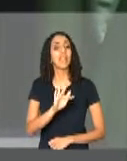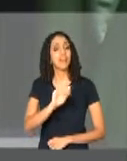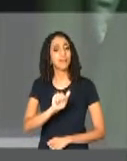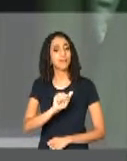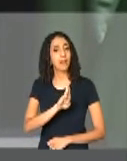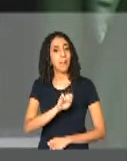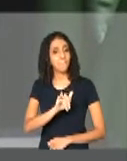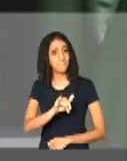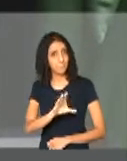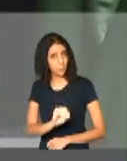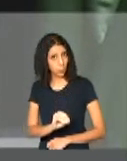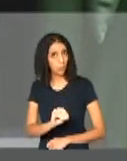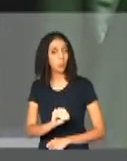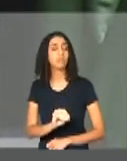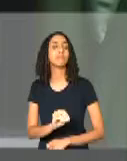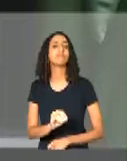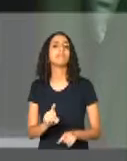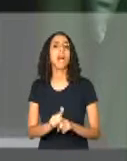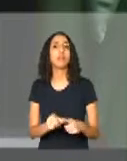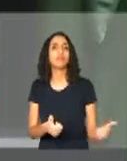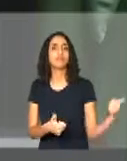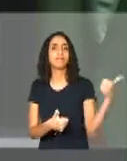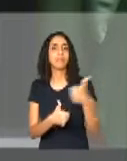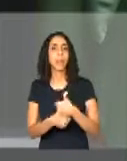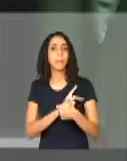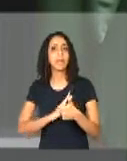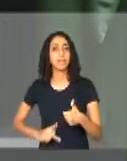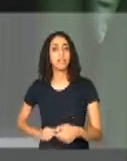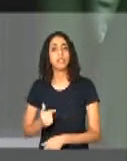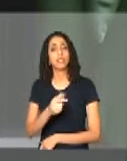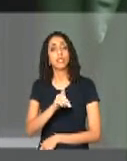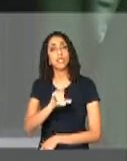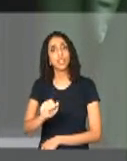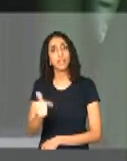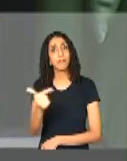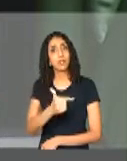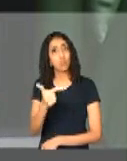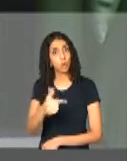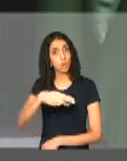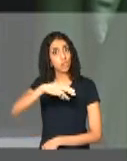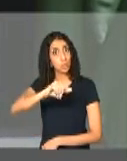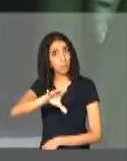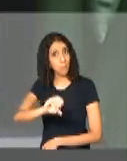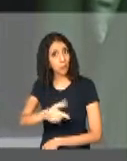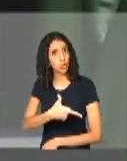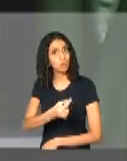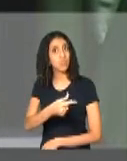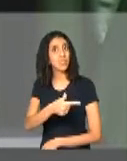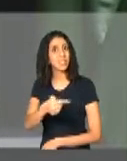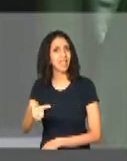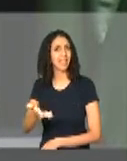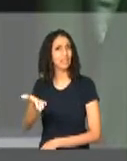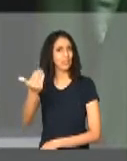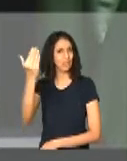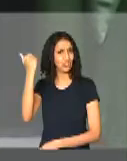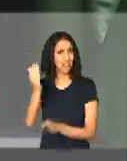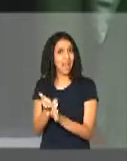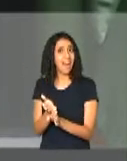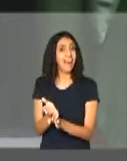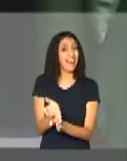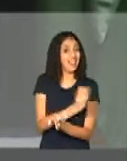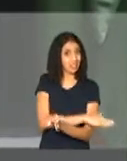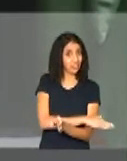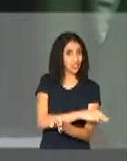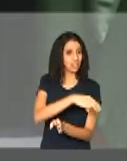Schwartzman assumiu a presidência da Vale no dia 22 de maio de 2017, um ano e meio depois do rompimento de